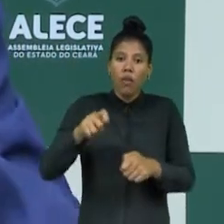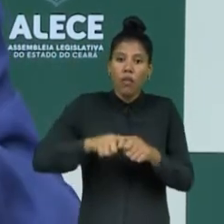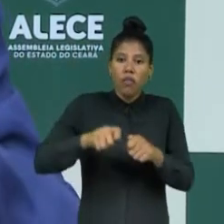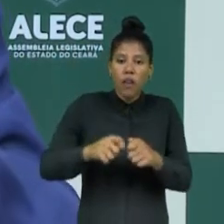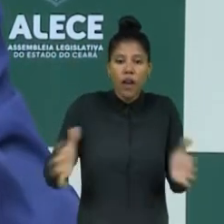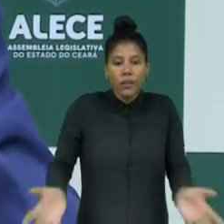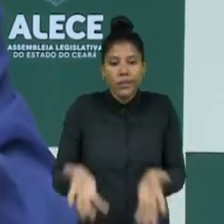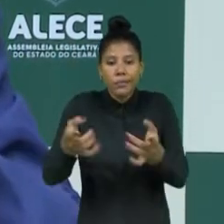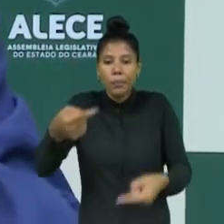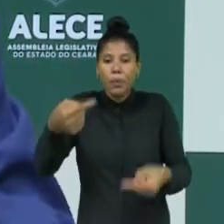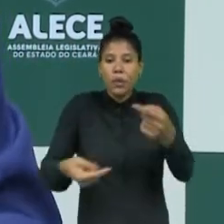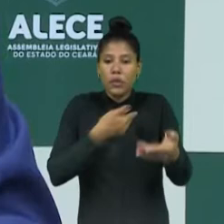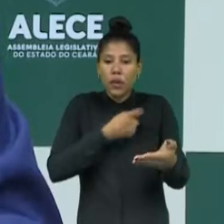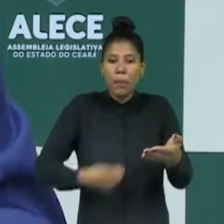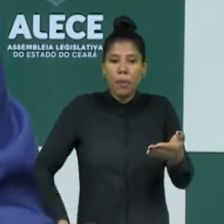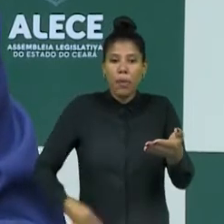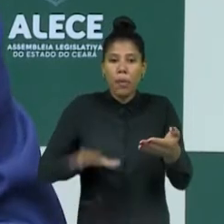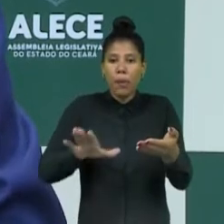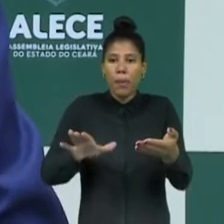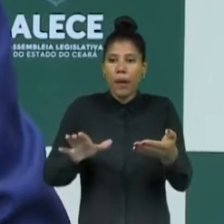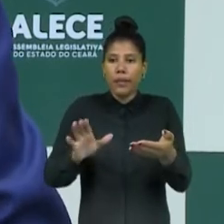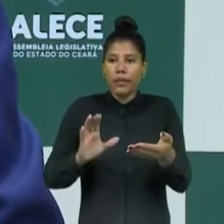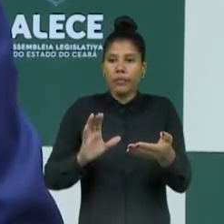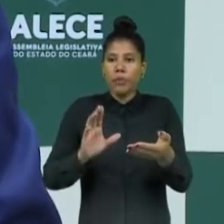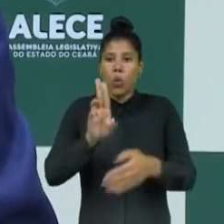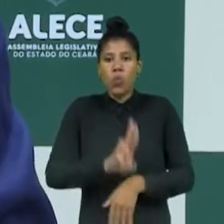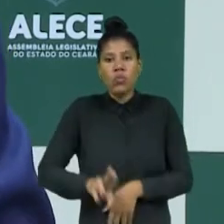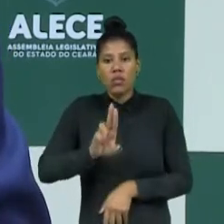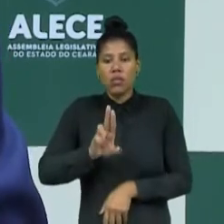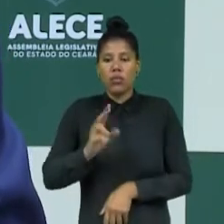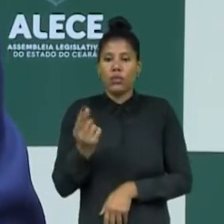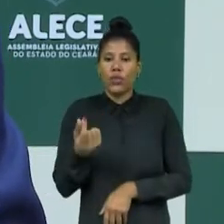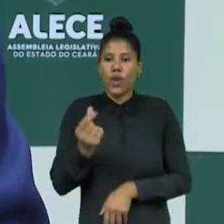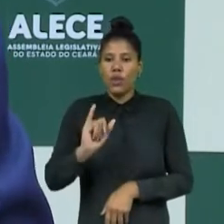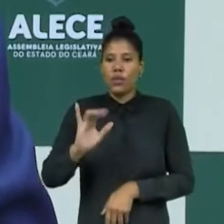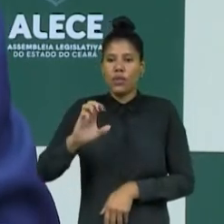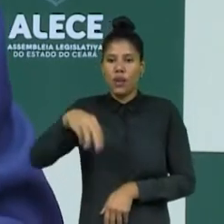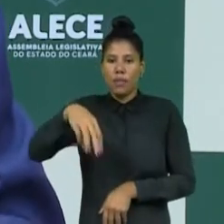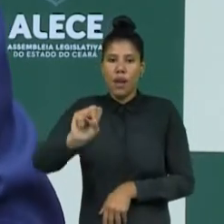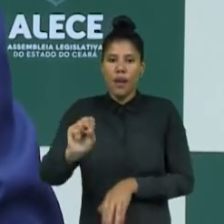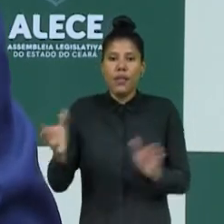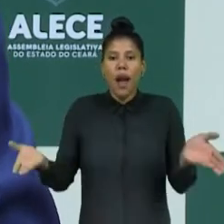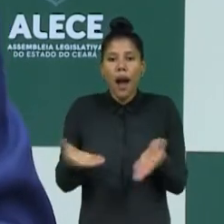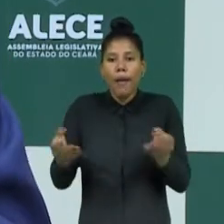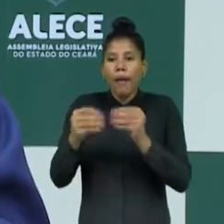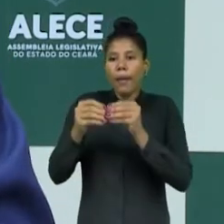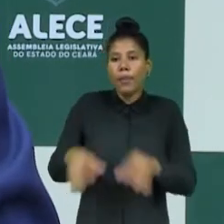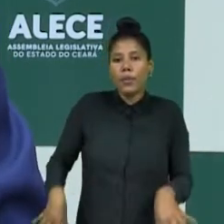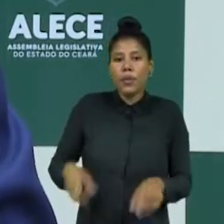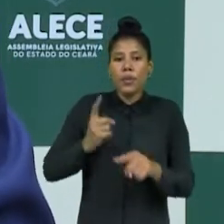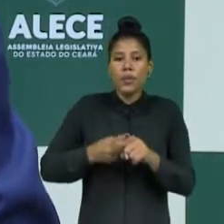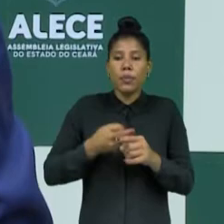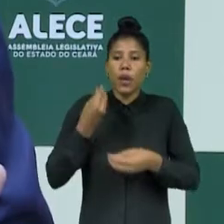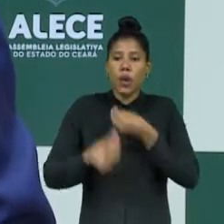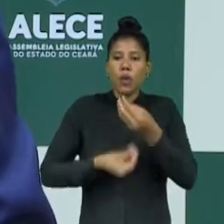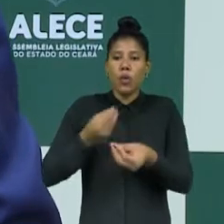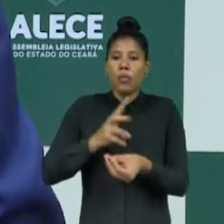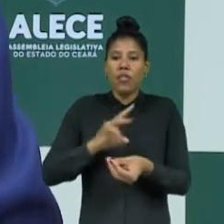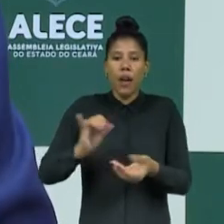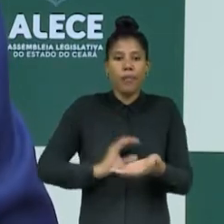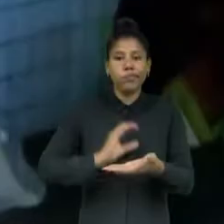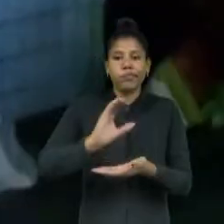que haja uma diminuição da receita e isso daí afete programas sociais, dentre outras áreas de investimentos, como é o caso que o